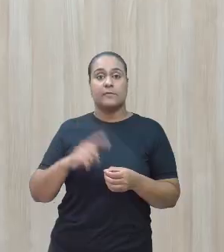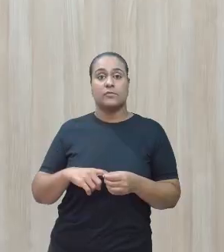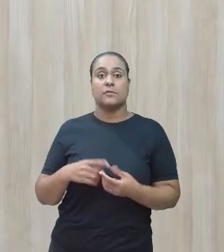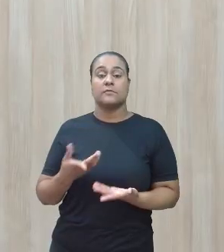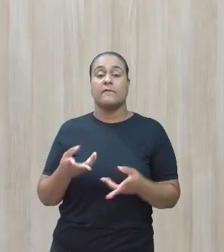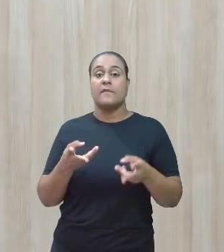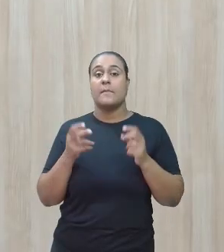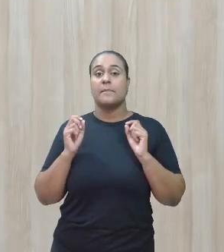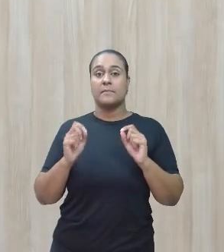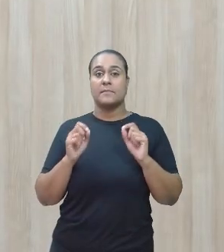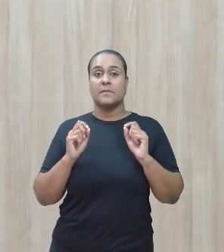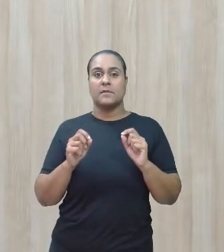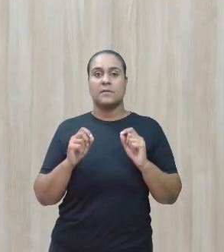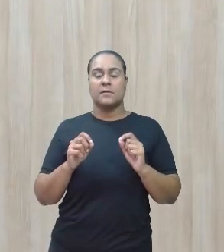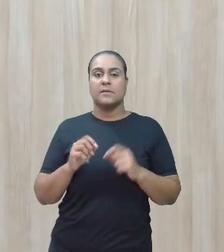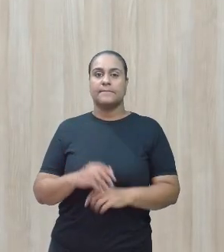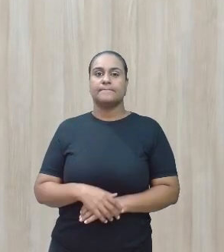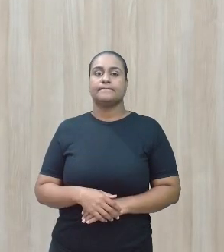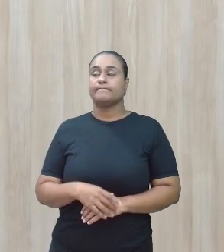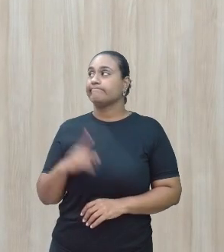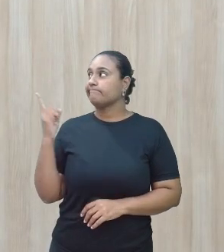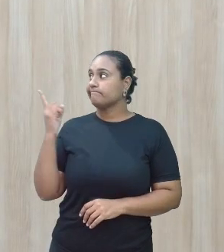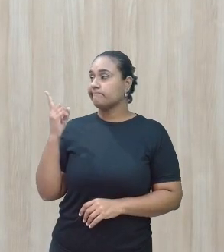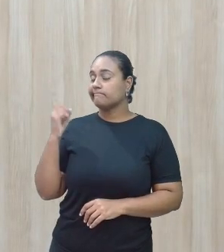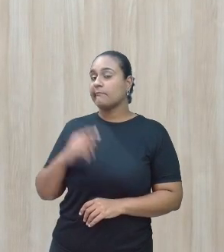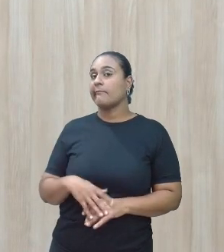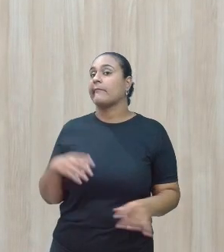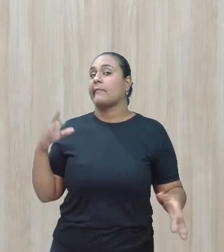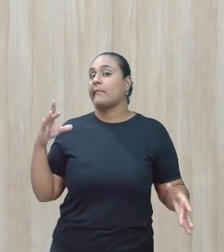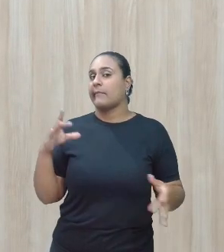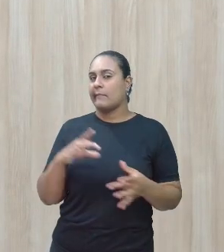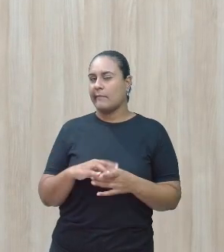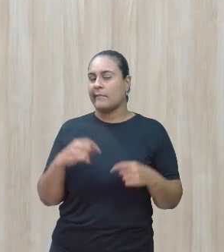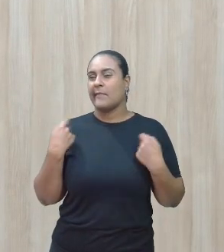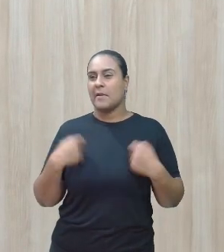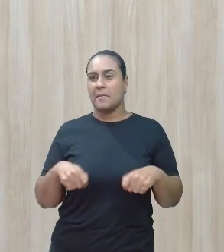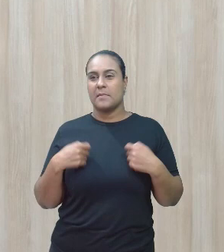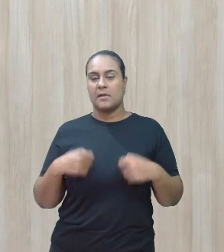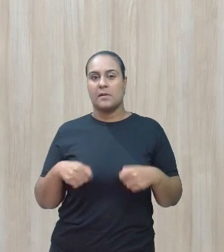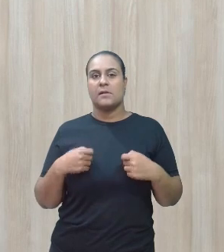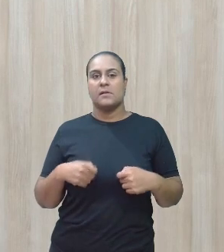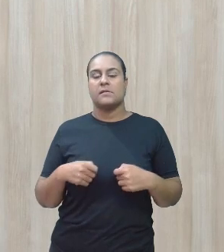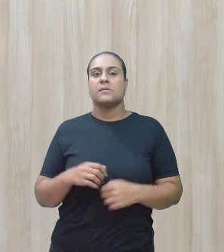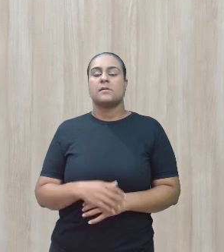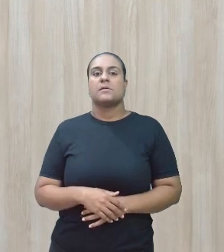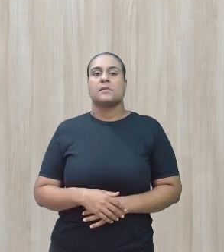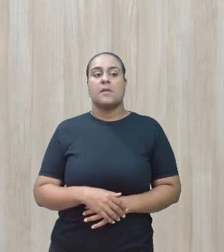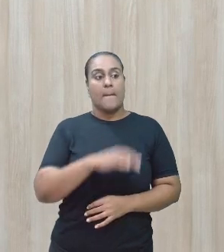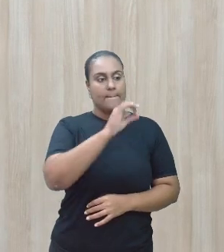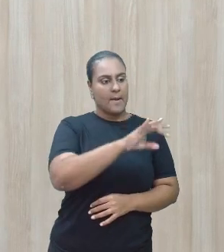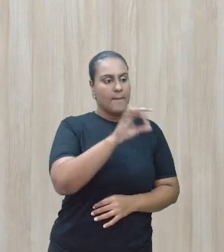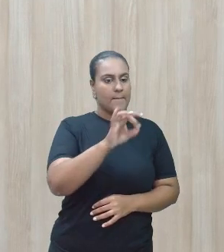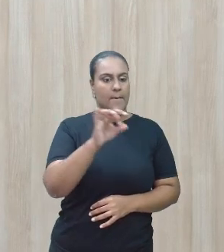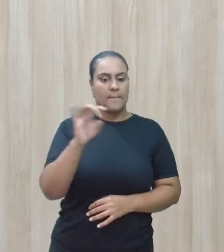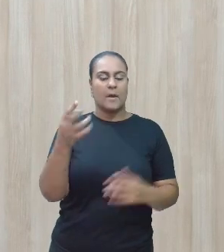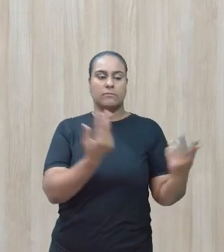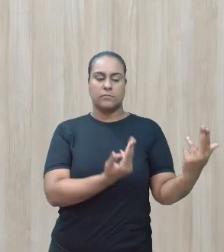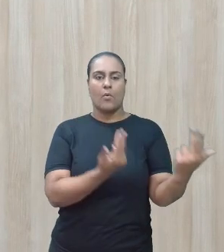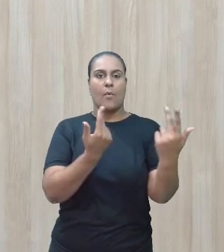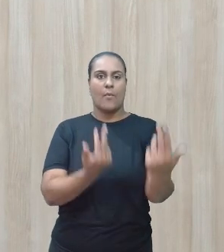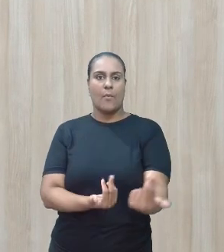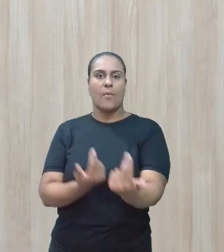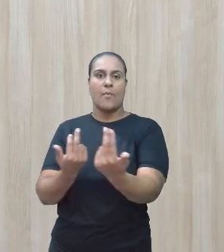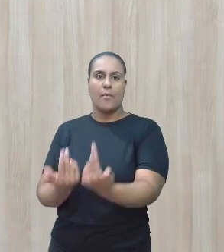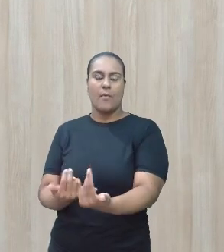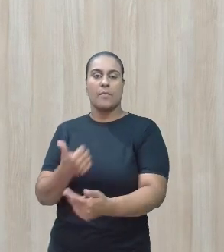gente vai perceber o seguinte, né? Que essa relação, ela precisa ser levada para todos. Então, se eu for levar para o